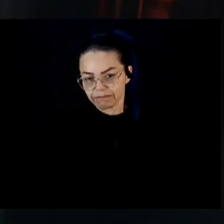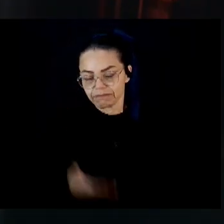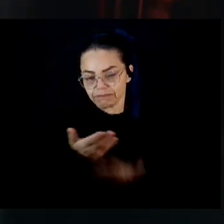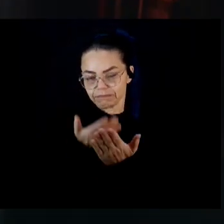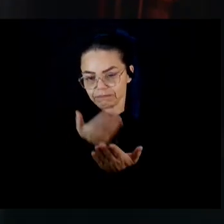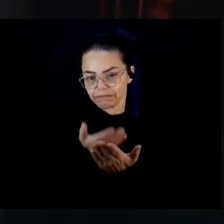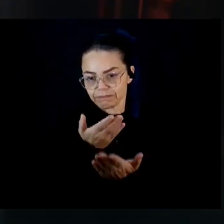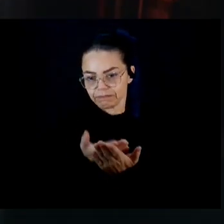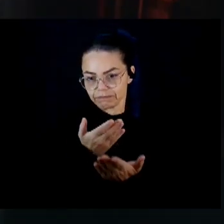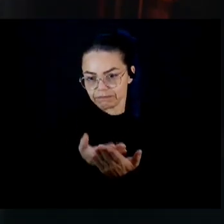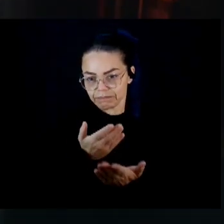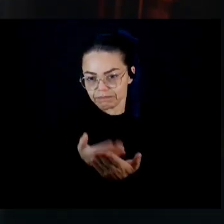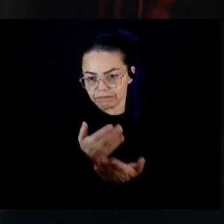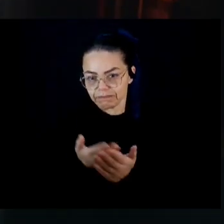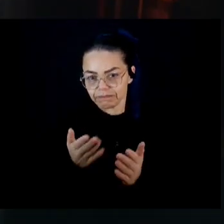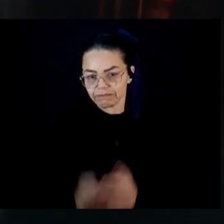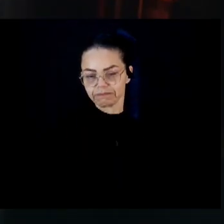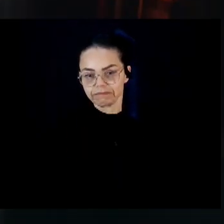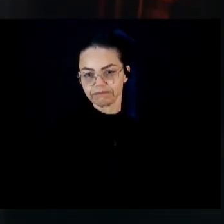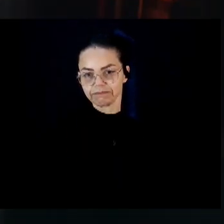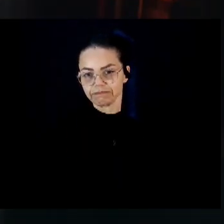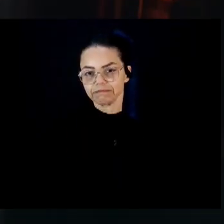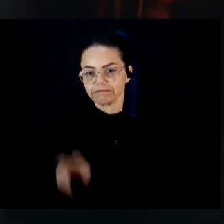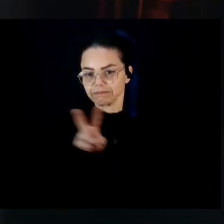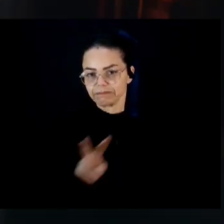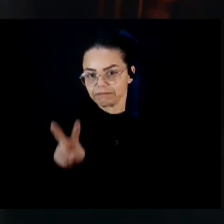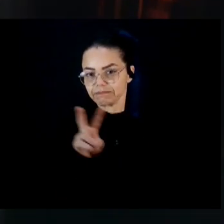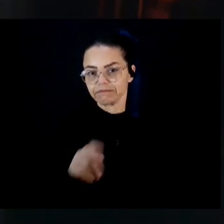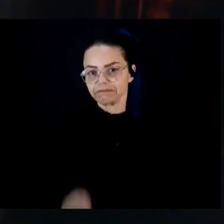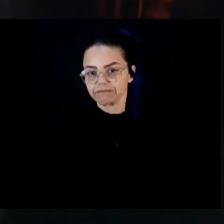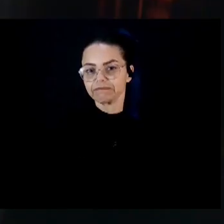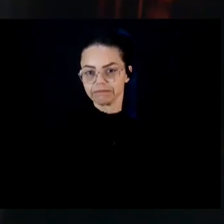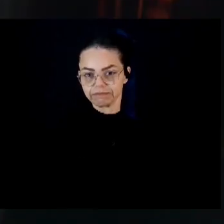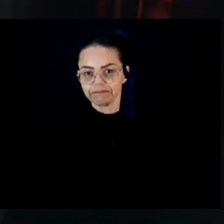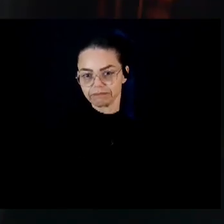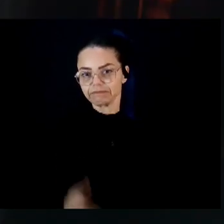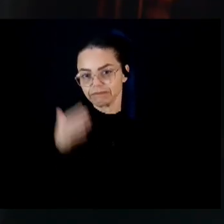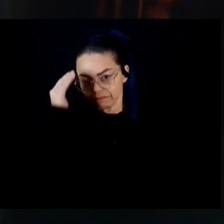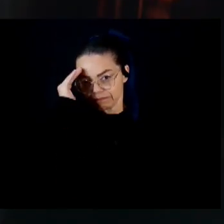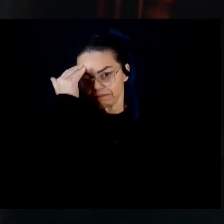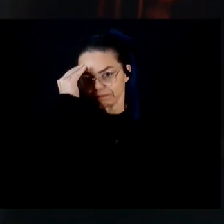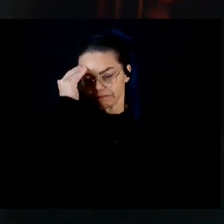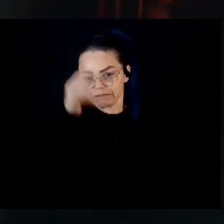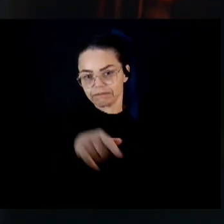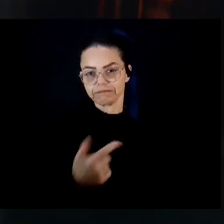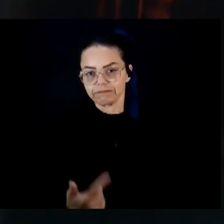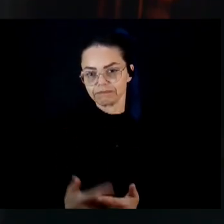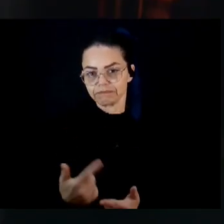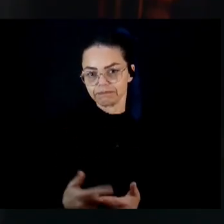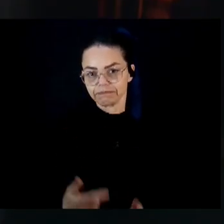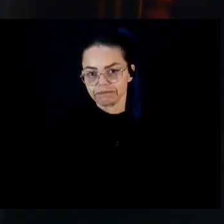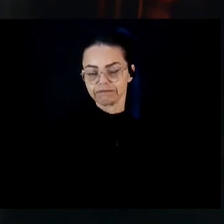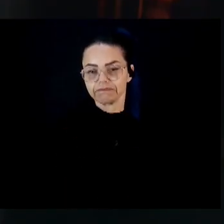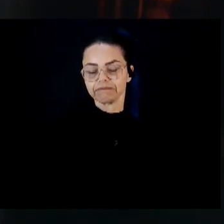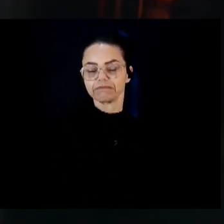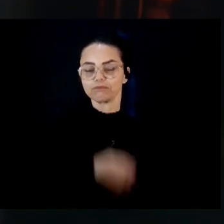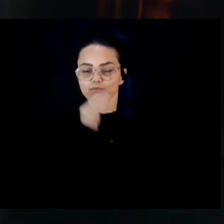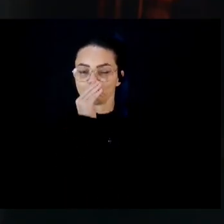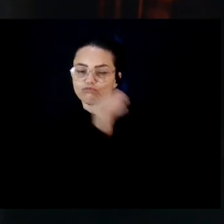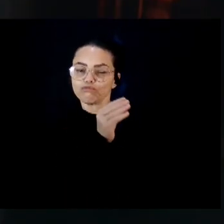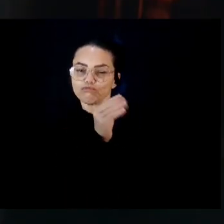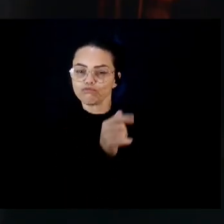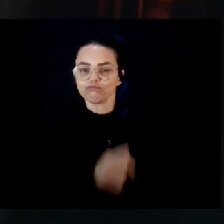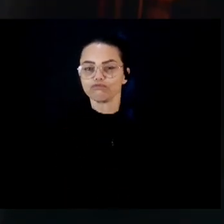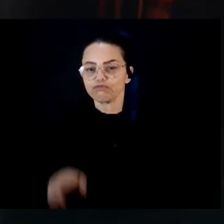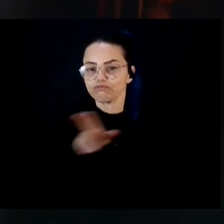muito embasamento. Vitamina não é assim, mas a gente acaba entendendo o que é por conta dessa banalização do uso